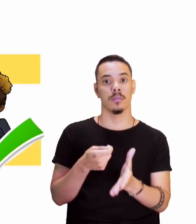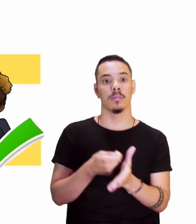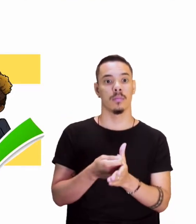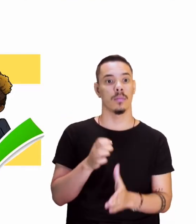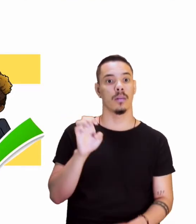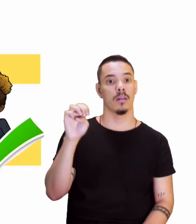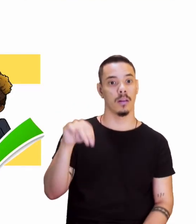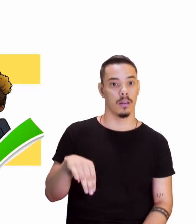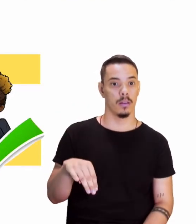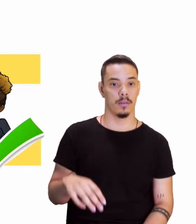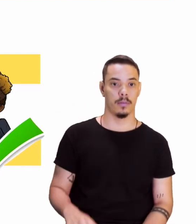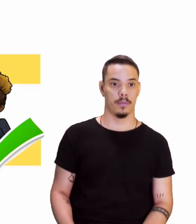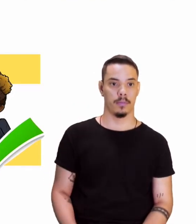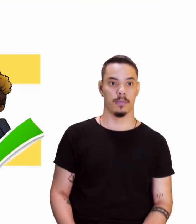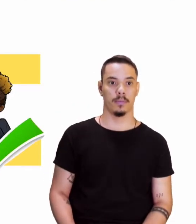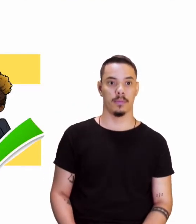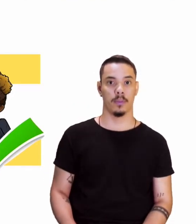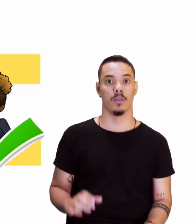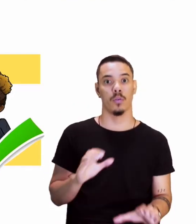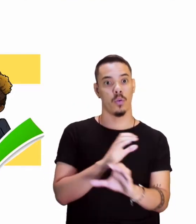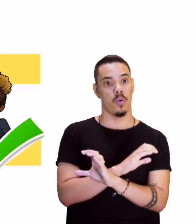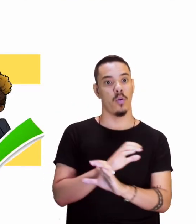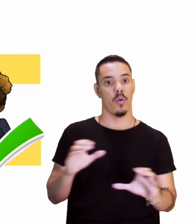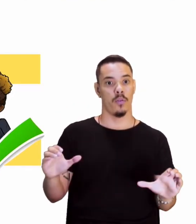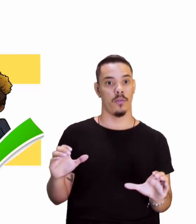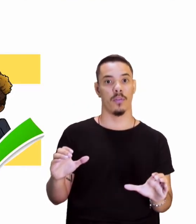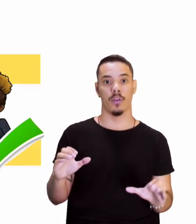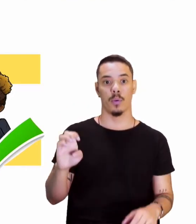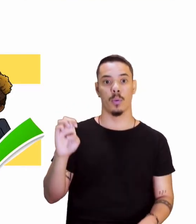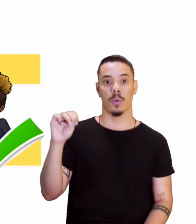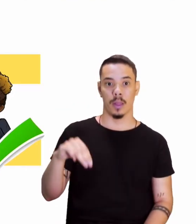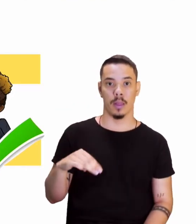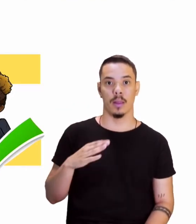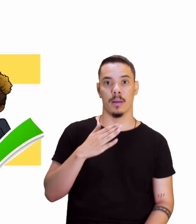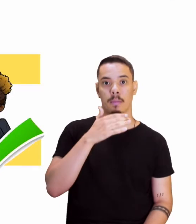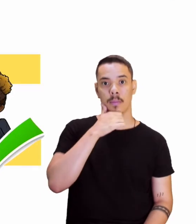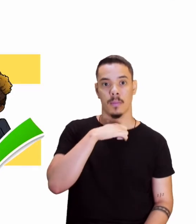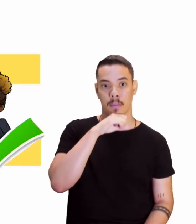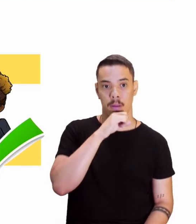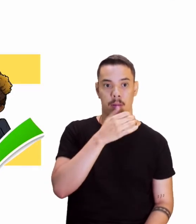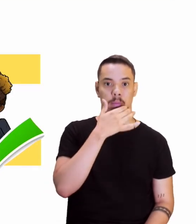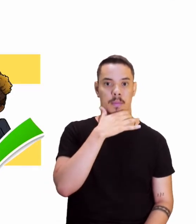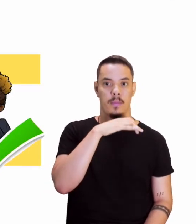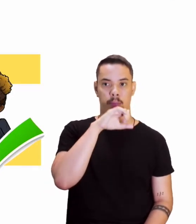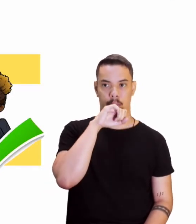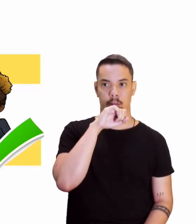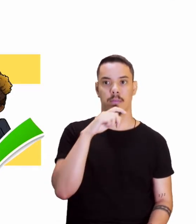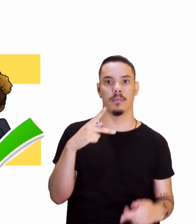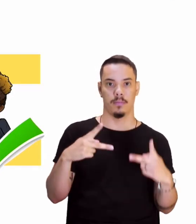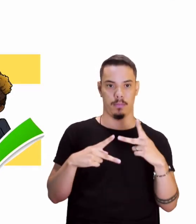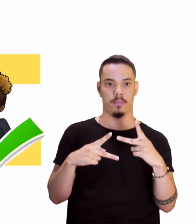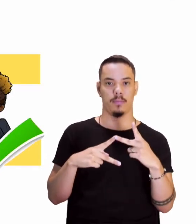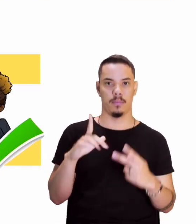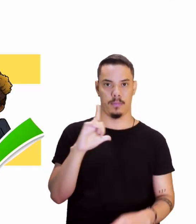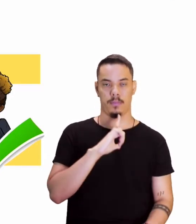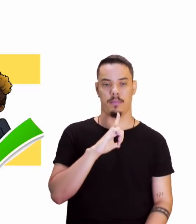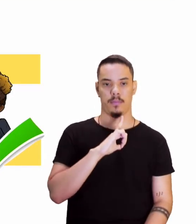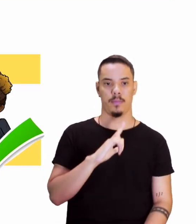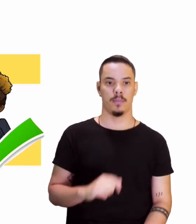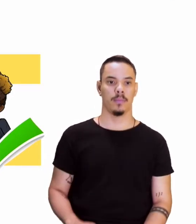preposição em, tá? Confio em quem? Em meus pais. Olha aqui a preposição,